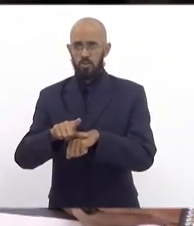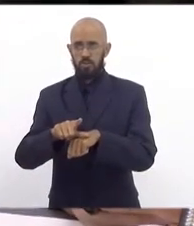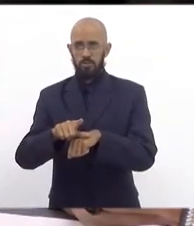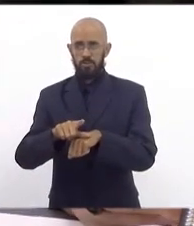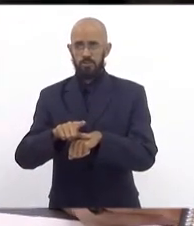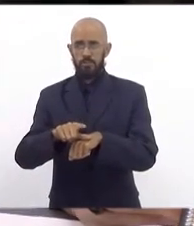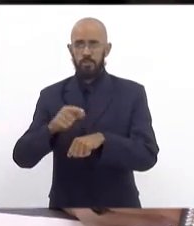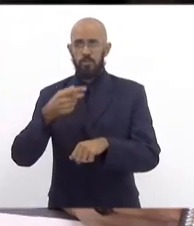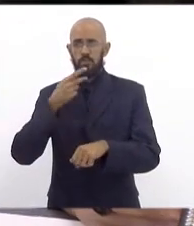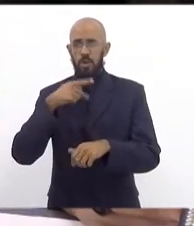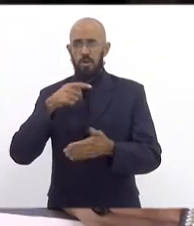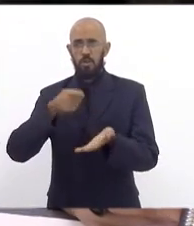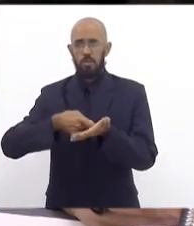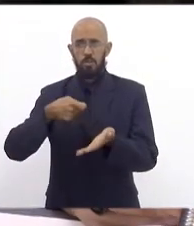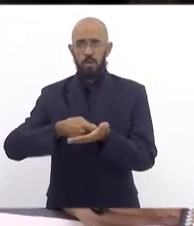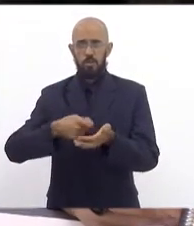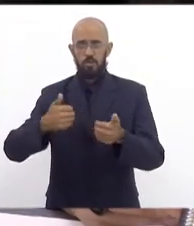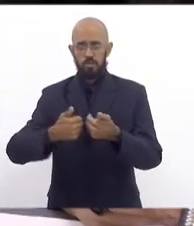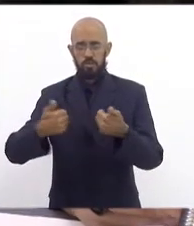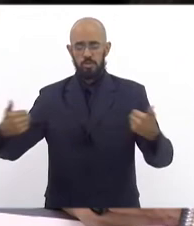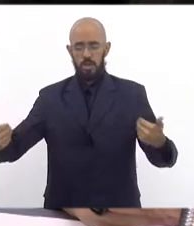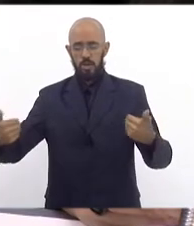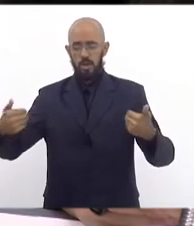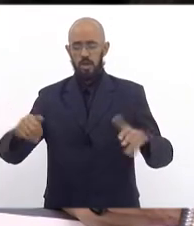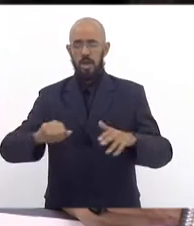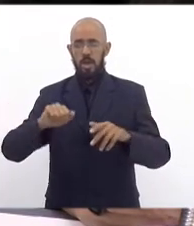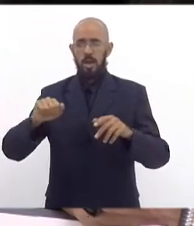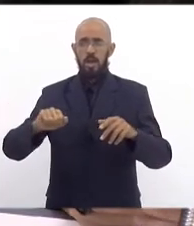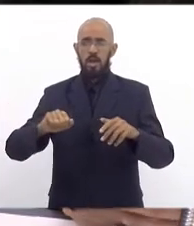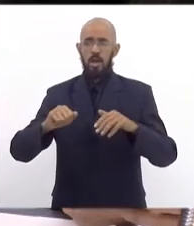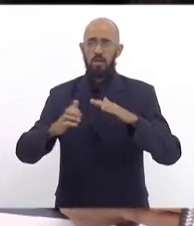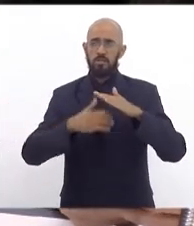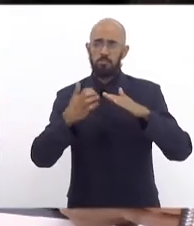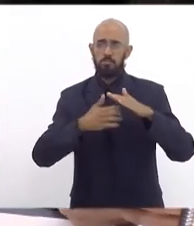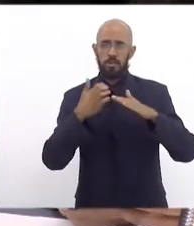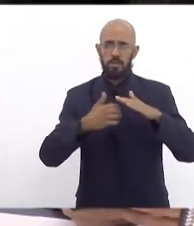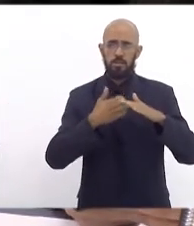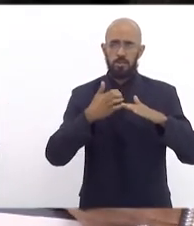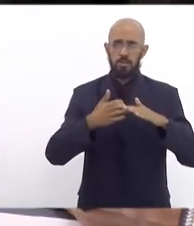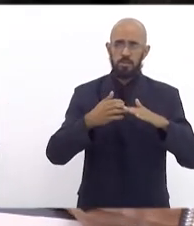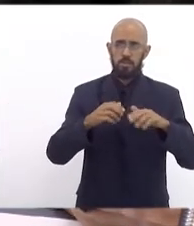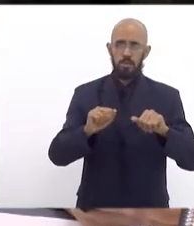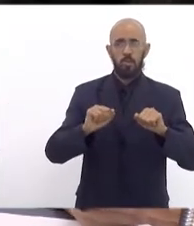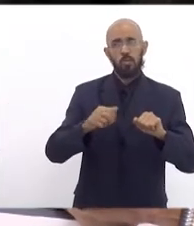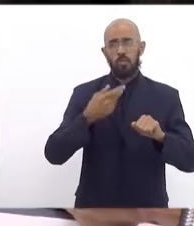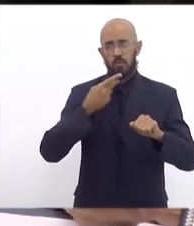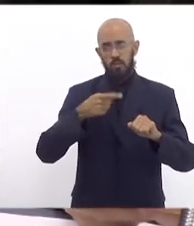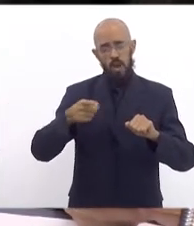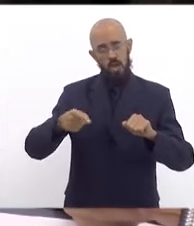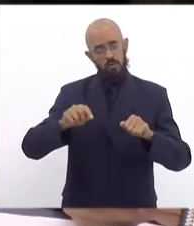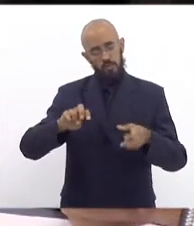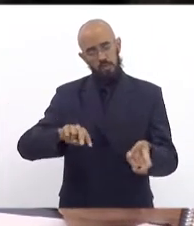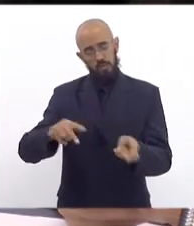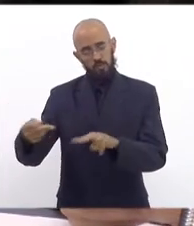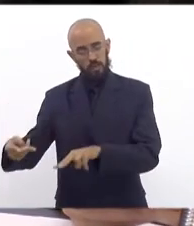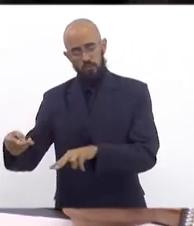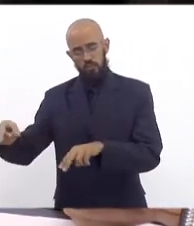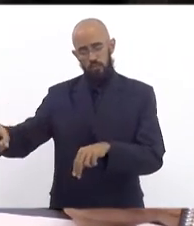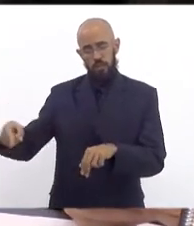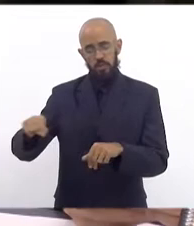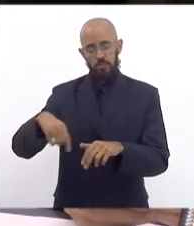segundo ele diz que é obrigatório você segregar os estabelecimentos então você pode transferir você tem que transferir para o estabelecimento comercial